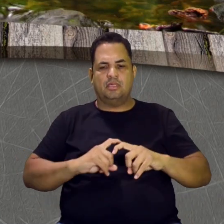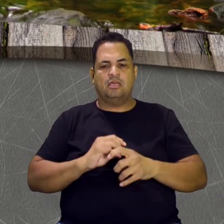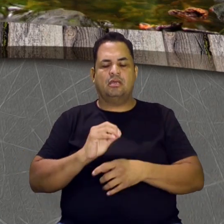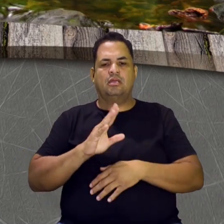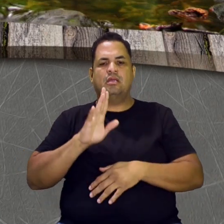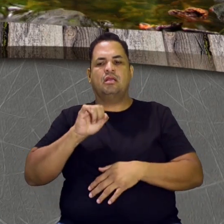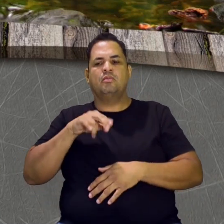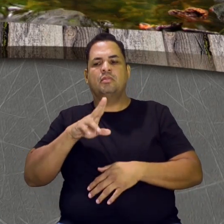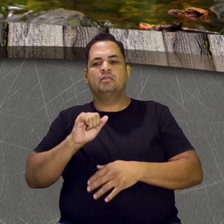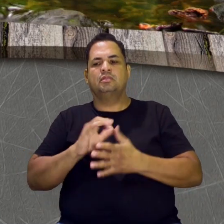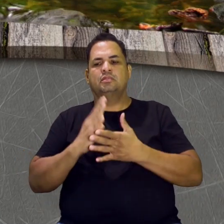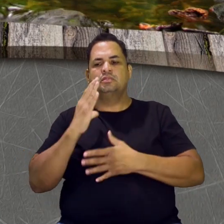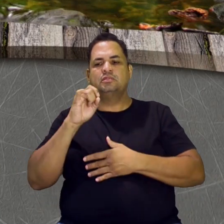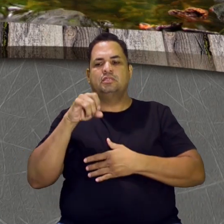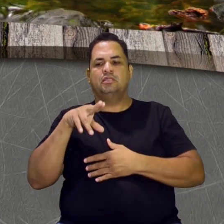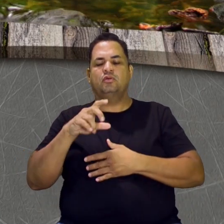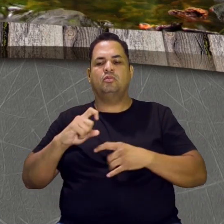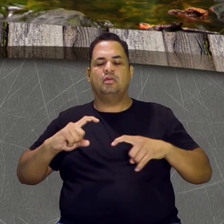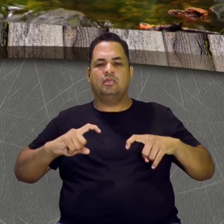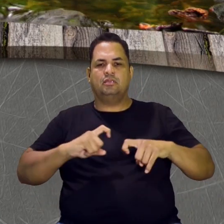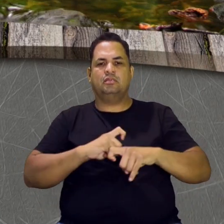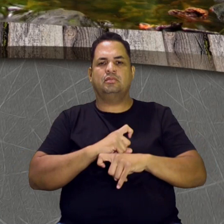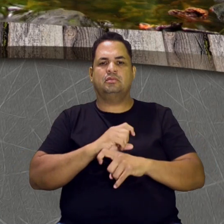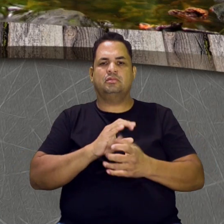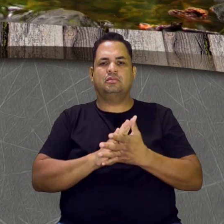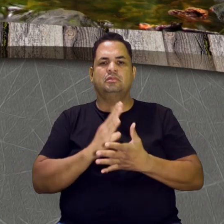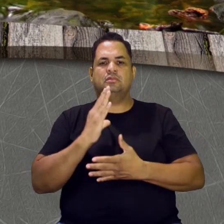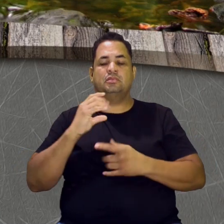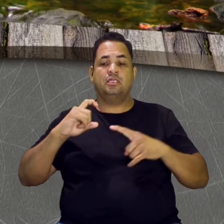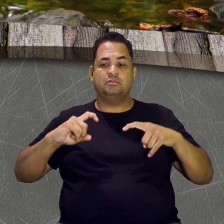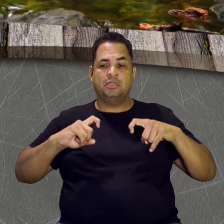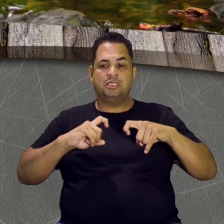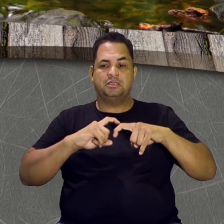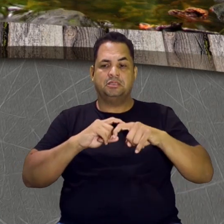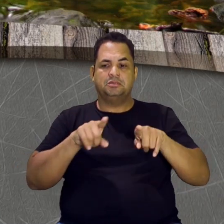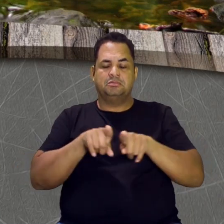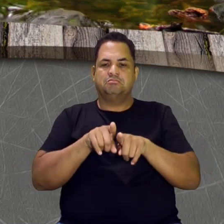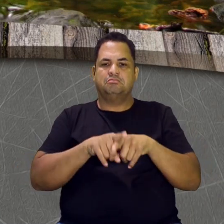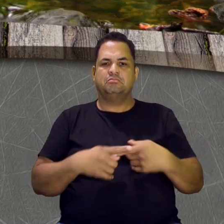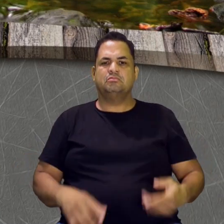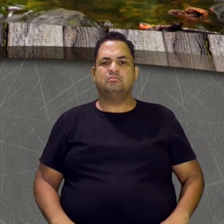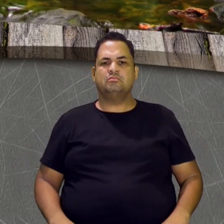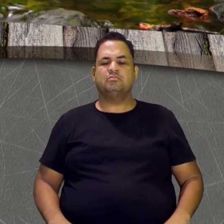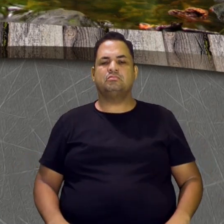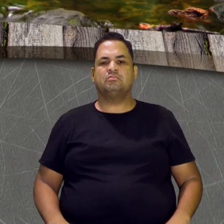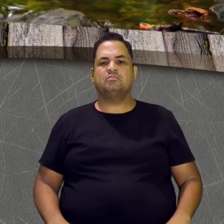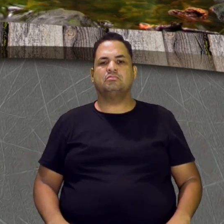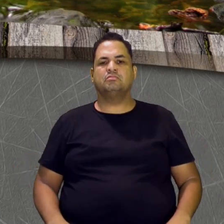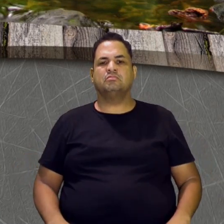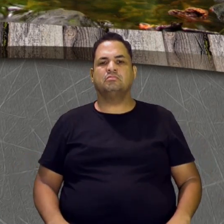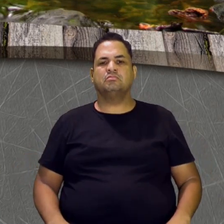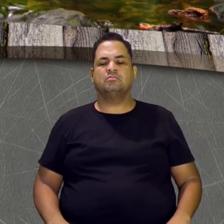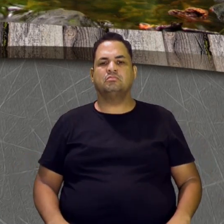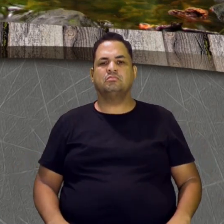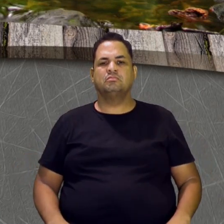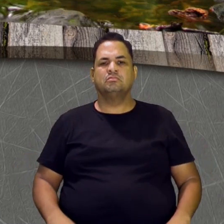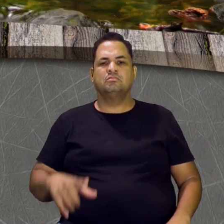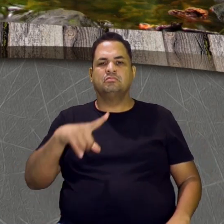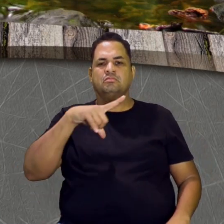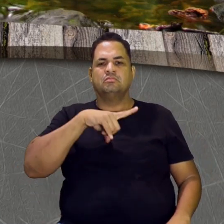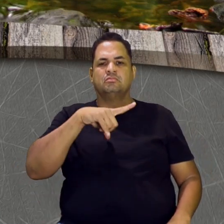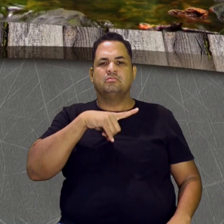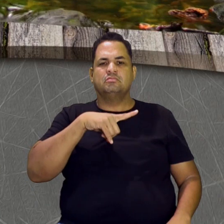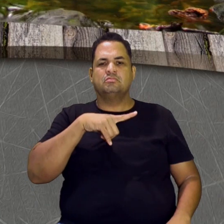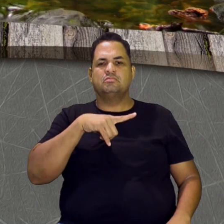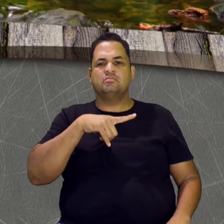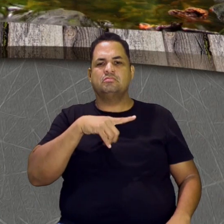Que inclui as cianobactérias e as bactérias, certo? Aí você vai ter esses